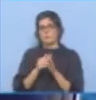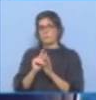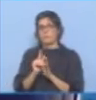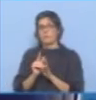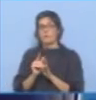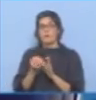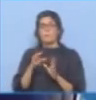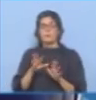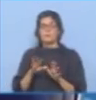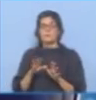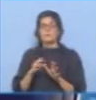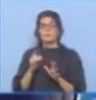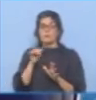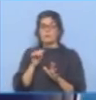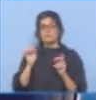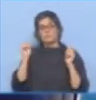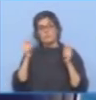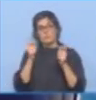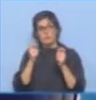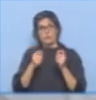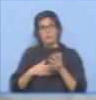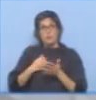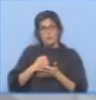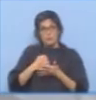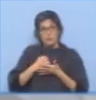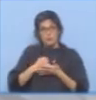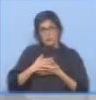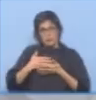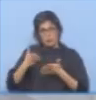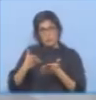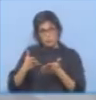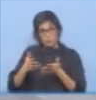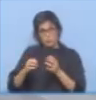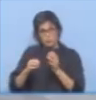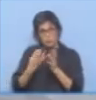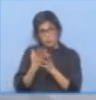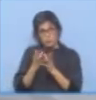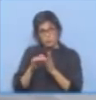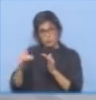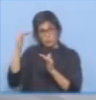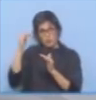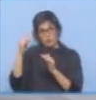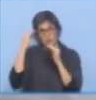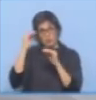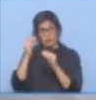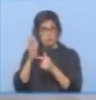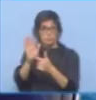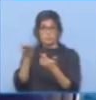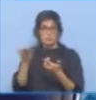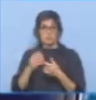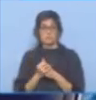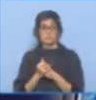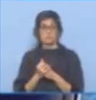esta E são cada vez mais é? eventos que contam, construídos com a participação de todos. Claro, Também, porque lá vai, nomeadamente, nas catequeses, é um exemplo disso. Claro, inclusive não falámos ainda aqui